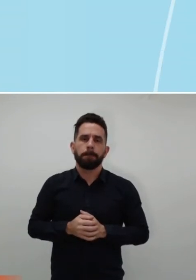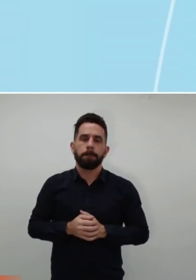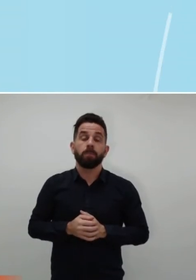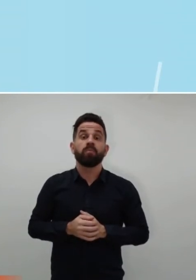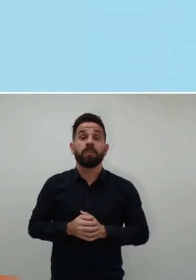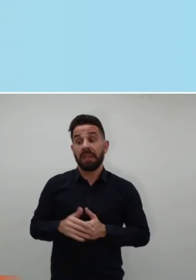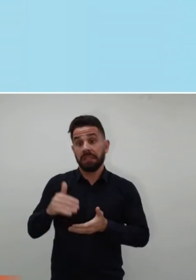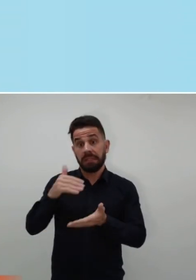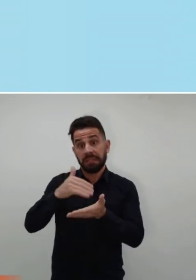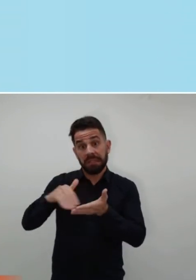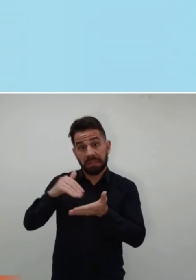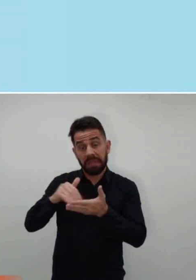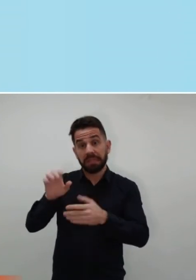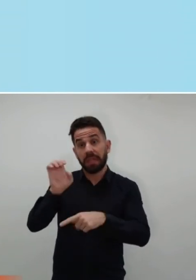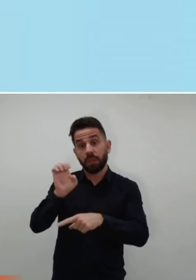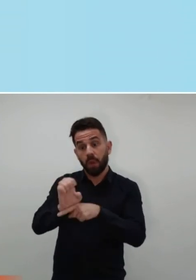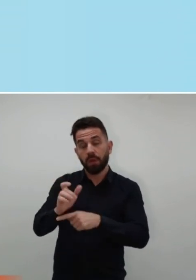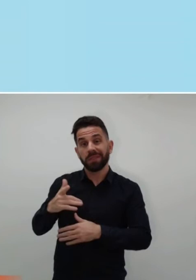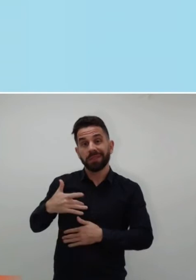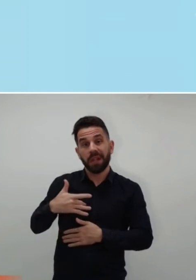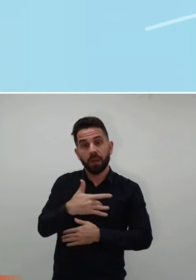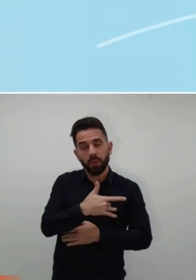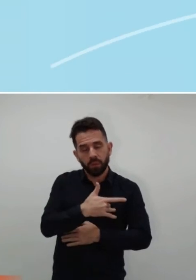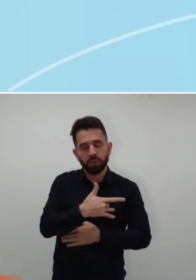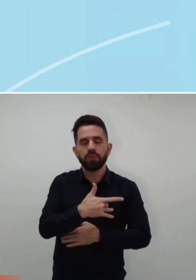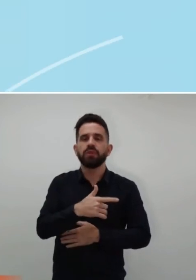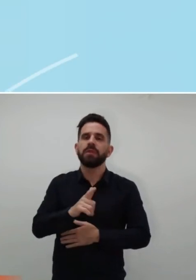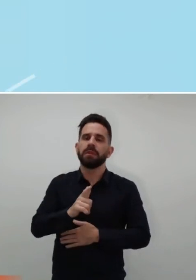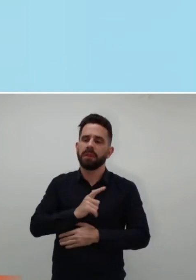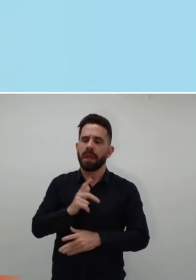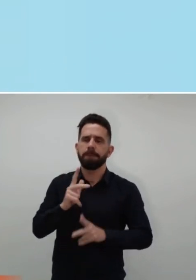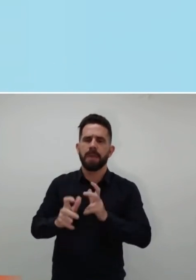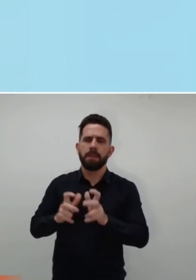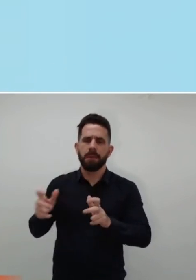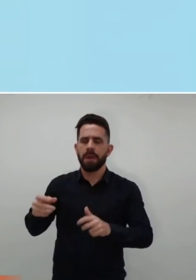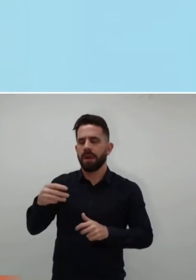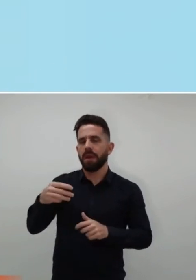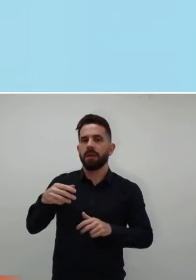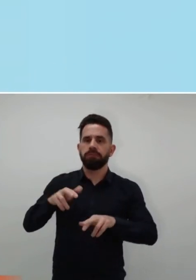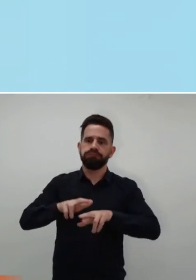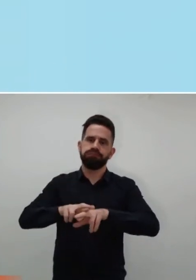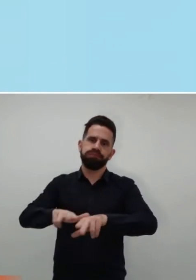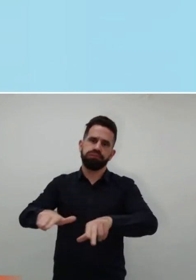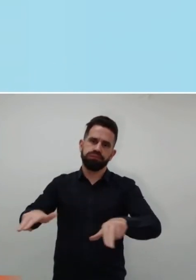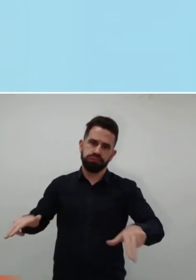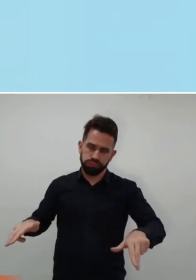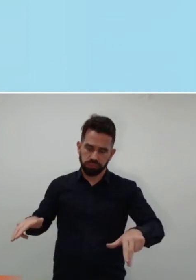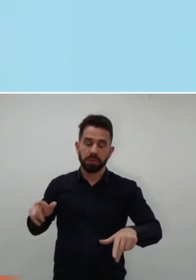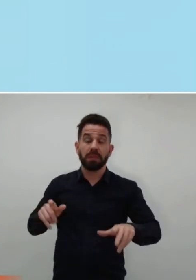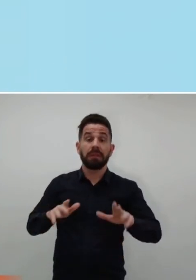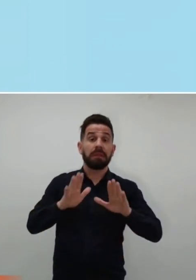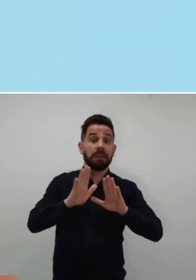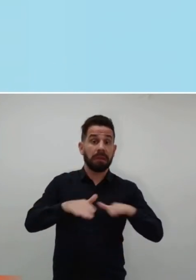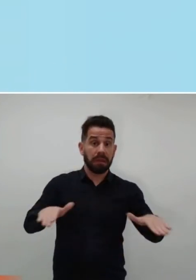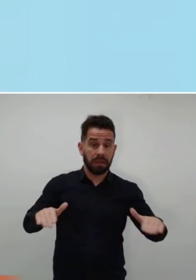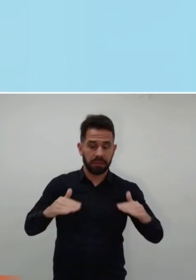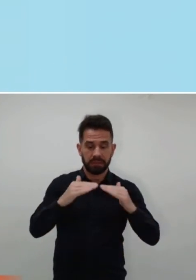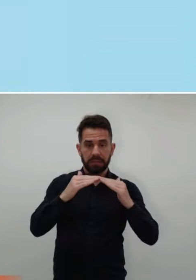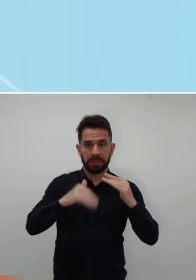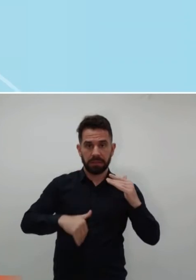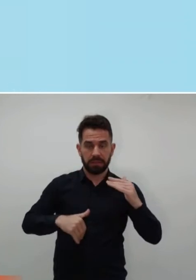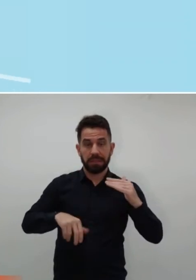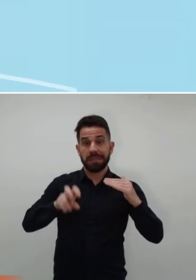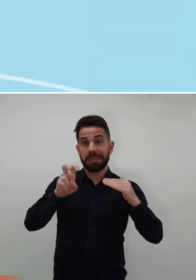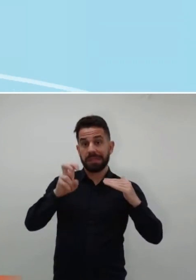de Saúde está realizando uma campanha de multivacinação para vacinar crianças com menos de 5